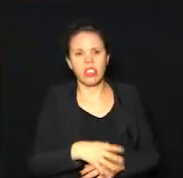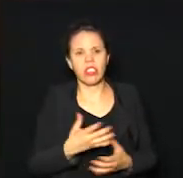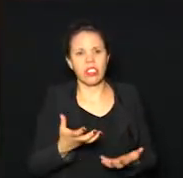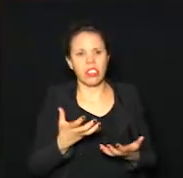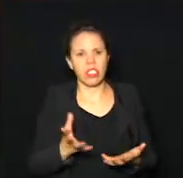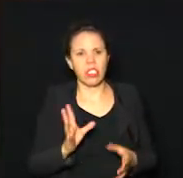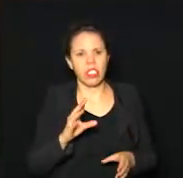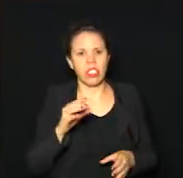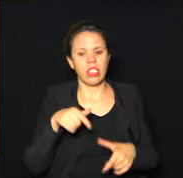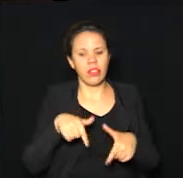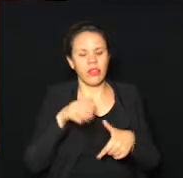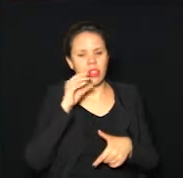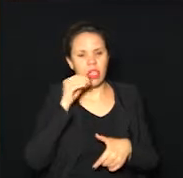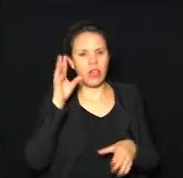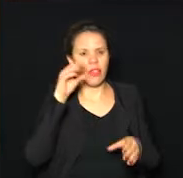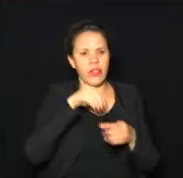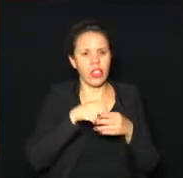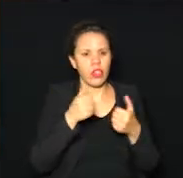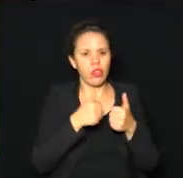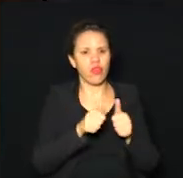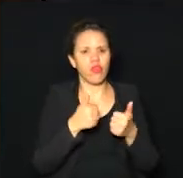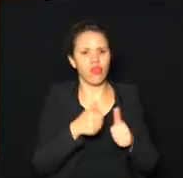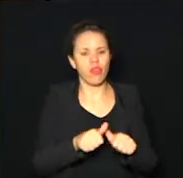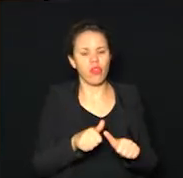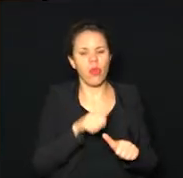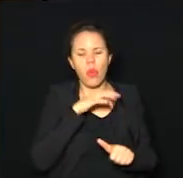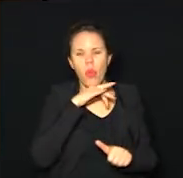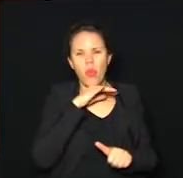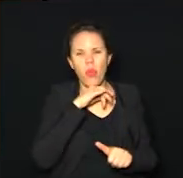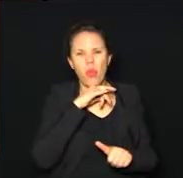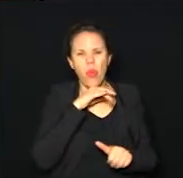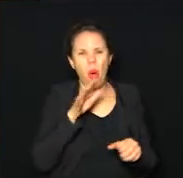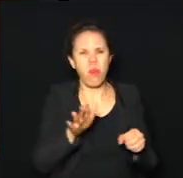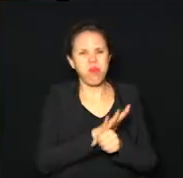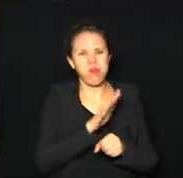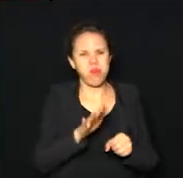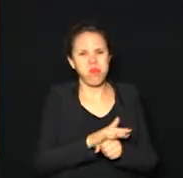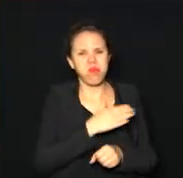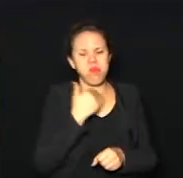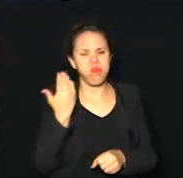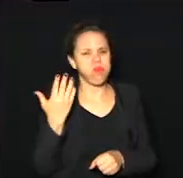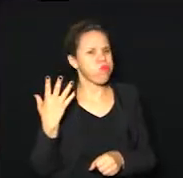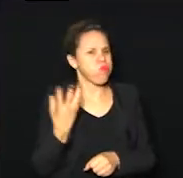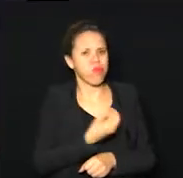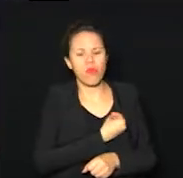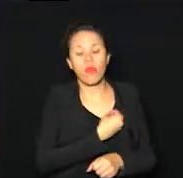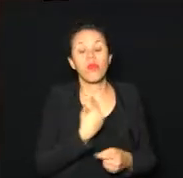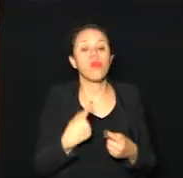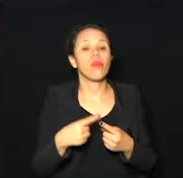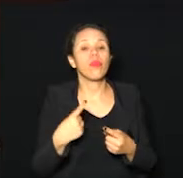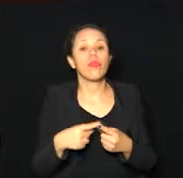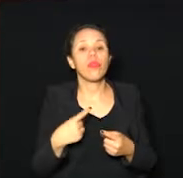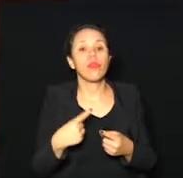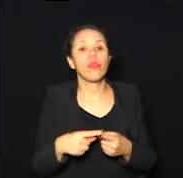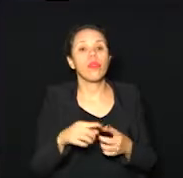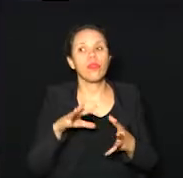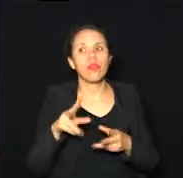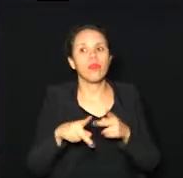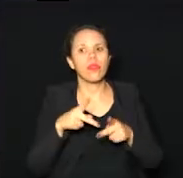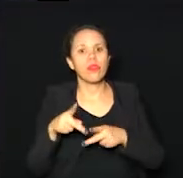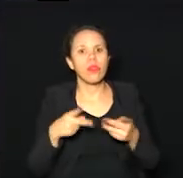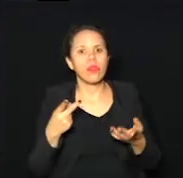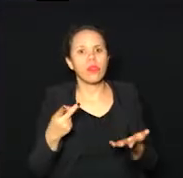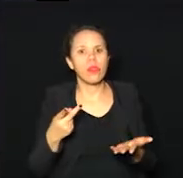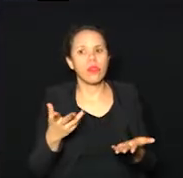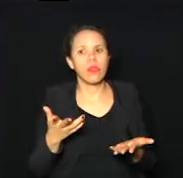para dentro de um ônibus coletivo, precário, morrem e não se salvam. Porque, sabe por quê? Porque todo mundo está terceirizando